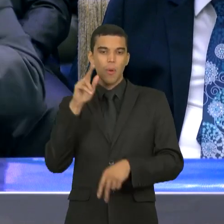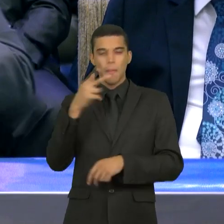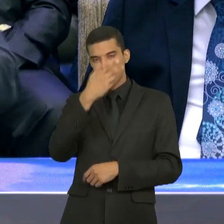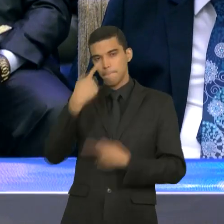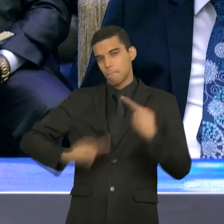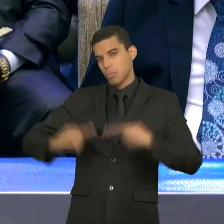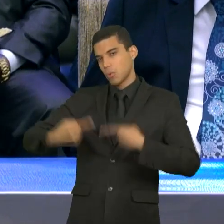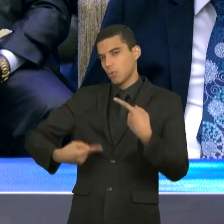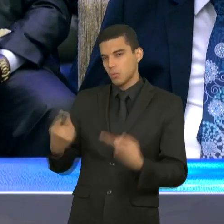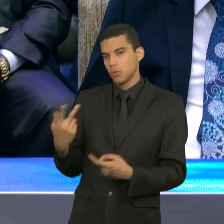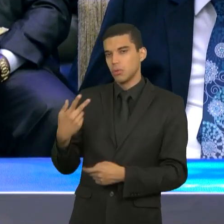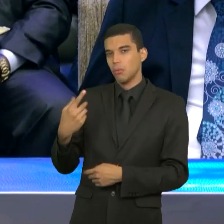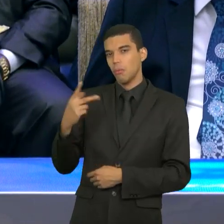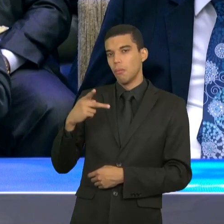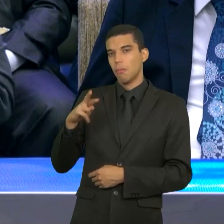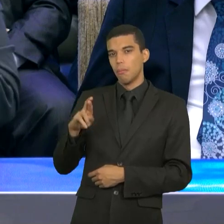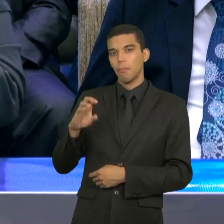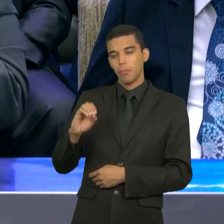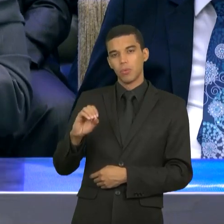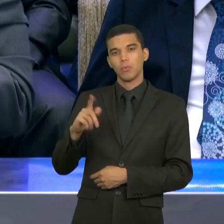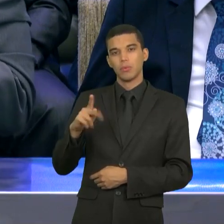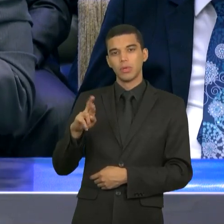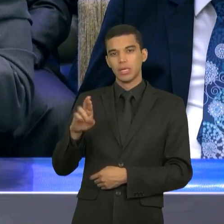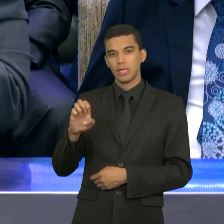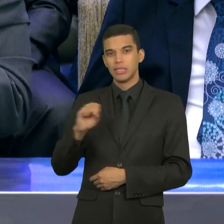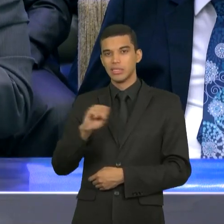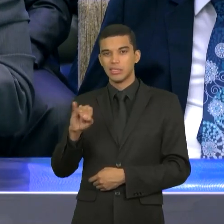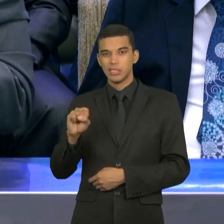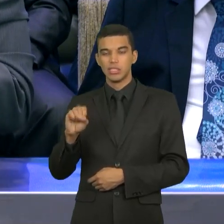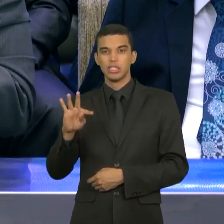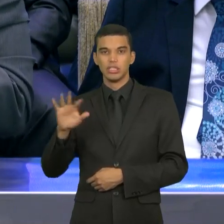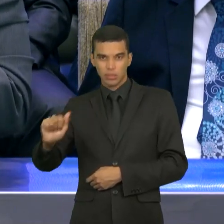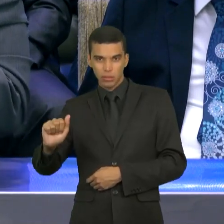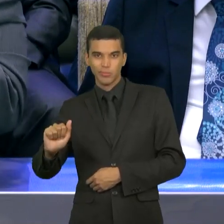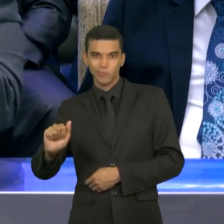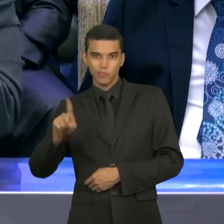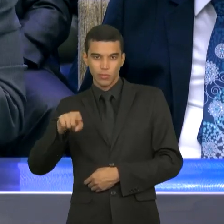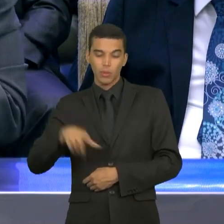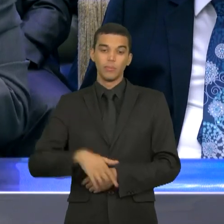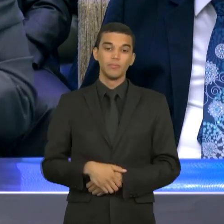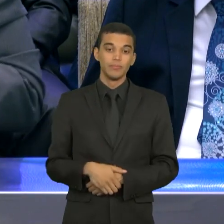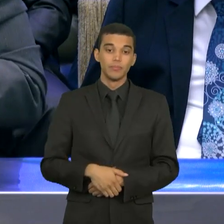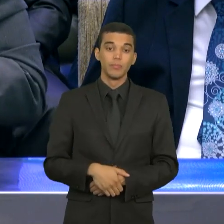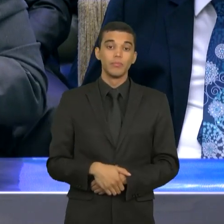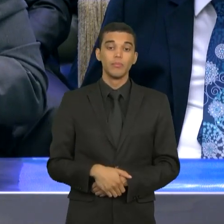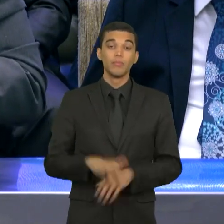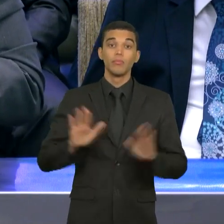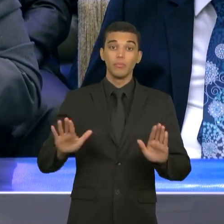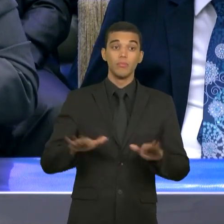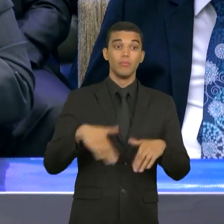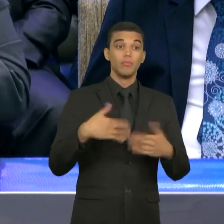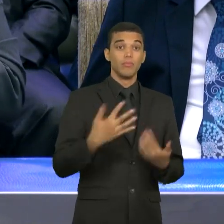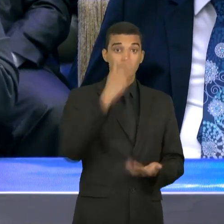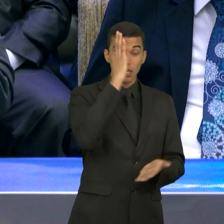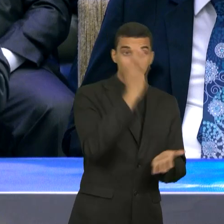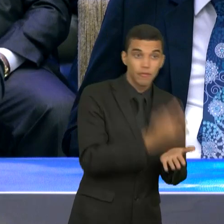e quanto tradição valores crenças religiosas fé essas coisas como estrutura